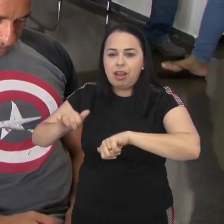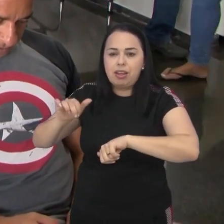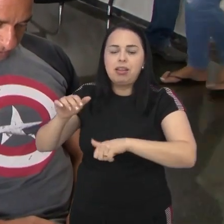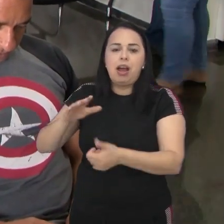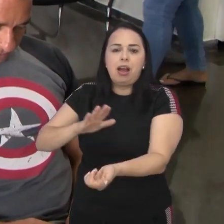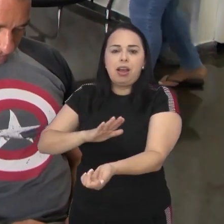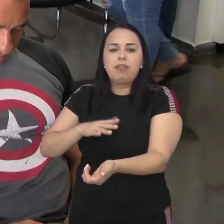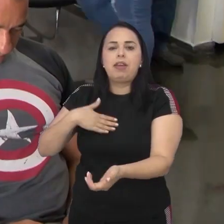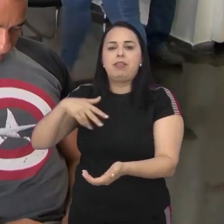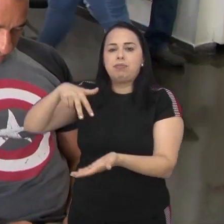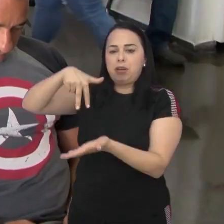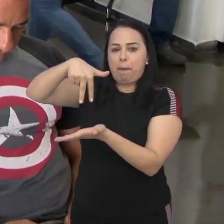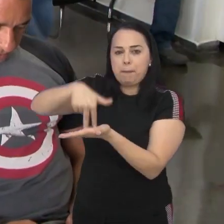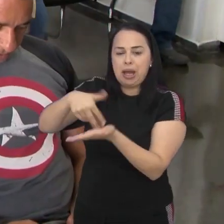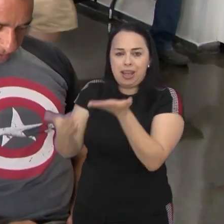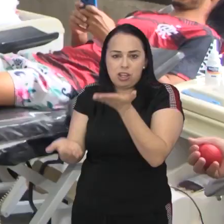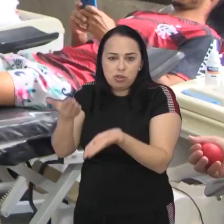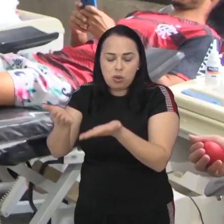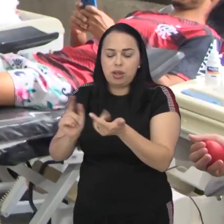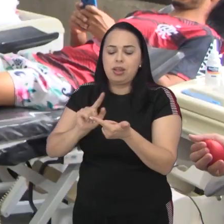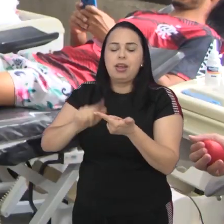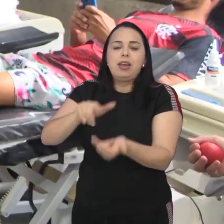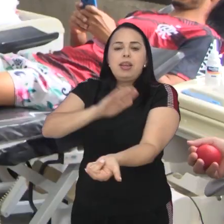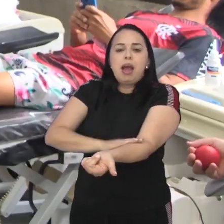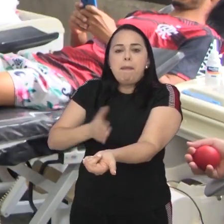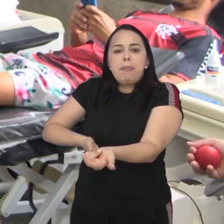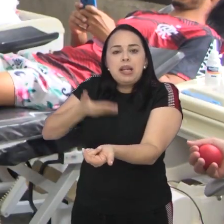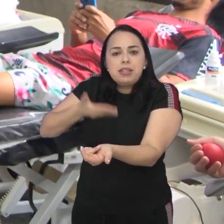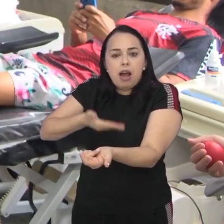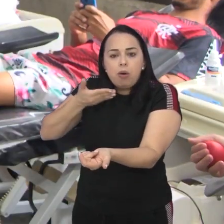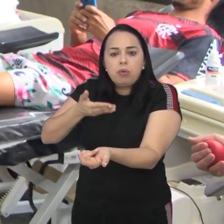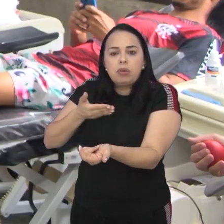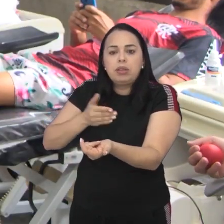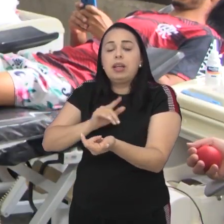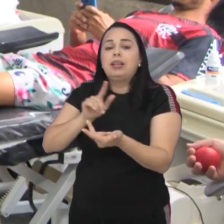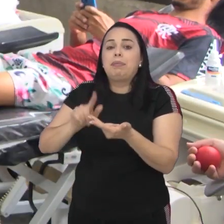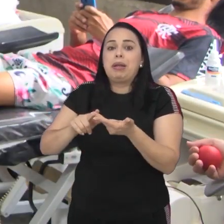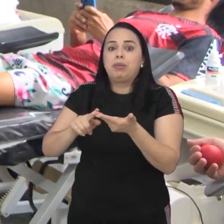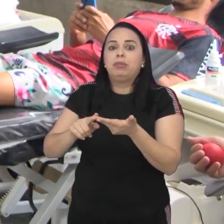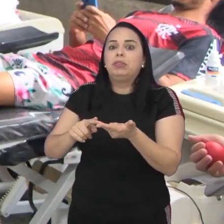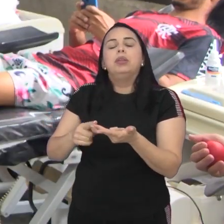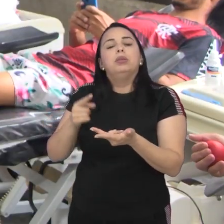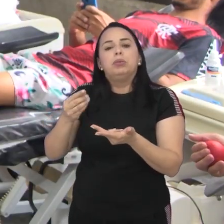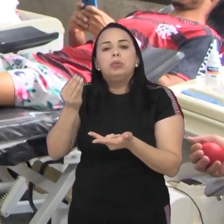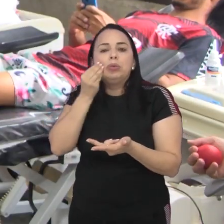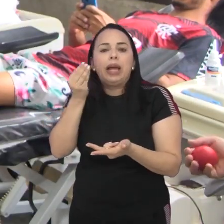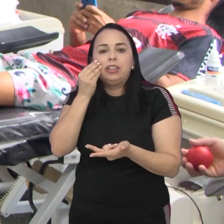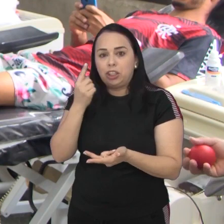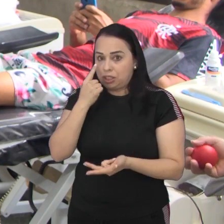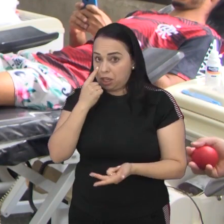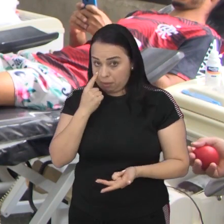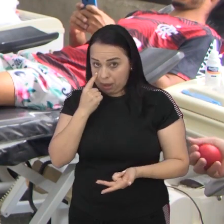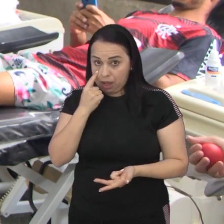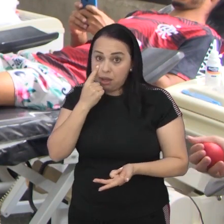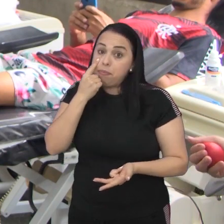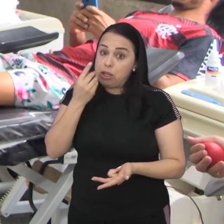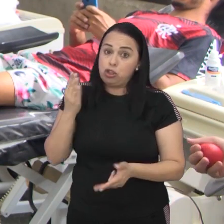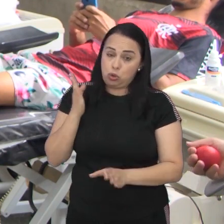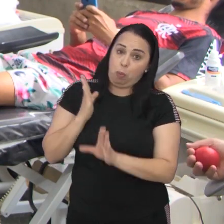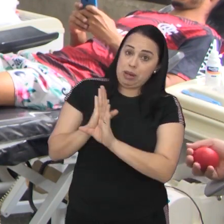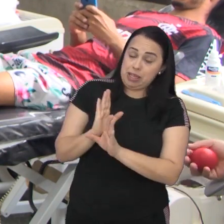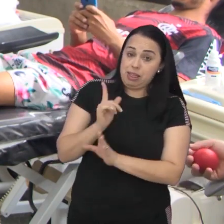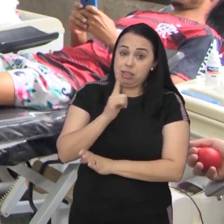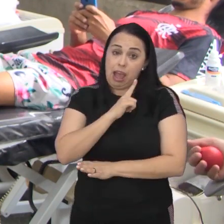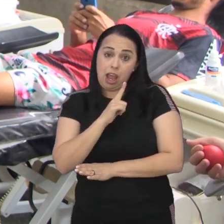pré-triagem, onde é aferido o peso, a pressão e é feito um teste de anemia para detectar se o doador tem ou